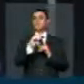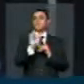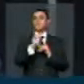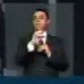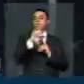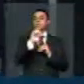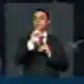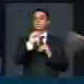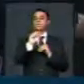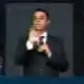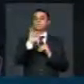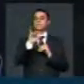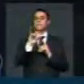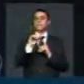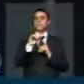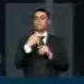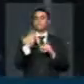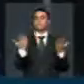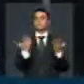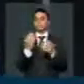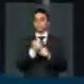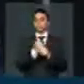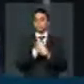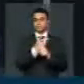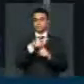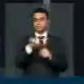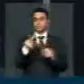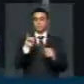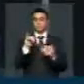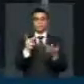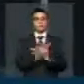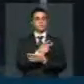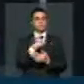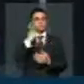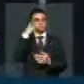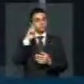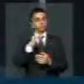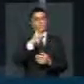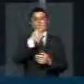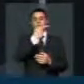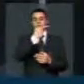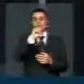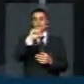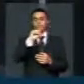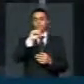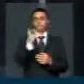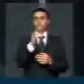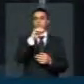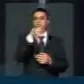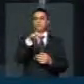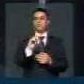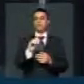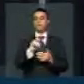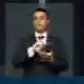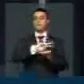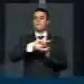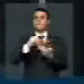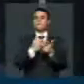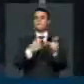desafio será realizado no dia 28 de maio, e contará com uma série de atividades nas prefeituras, escolas,